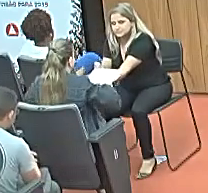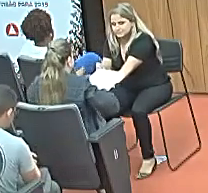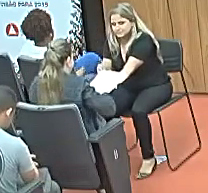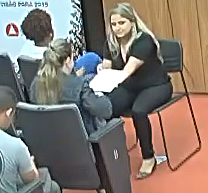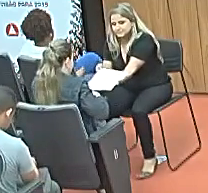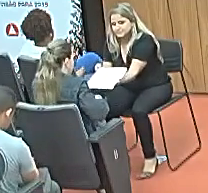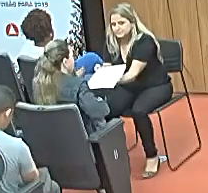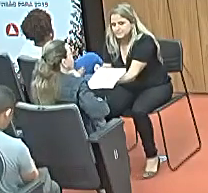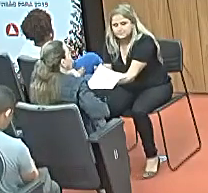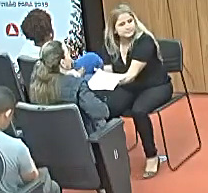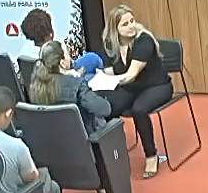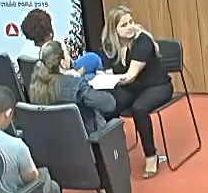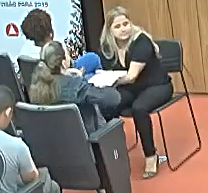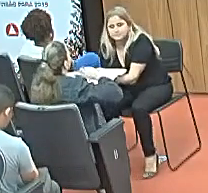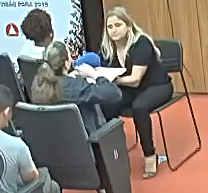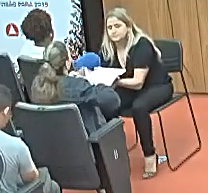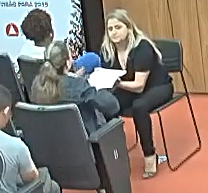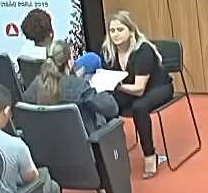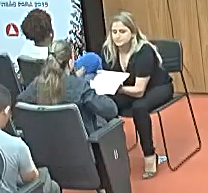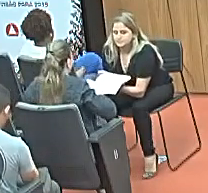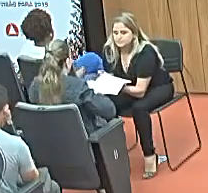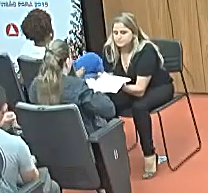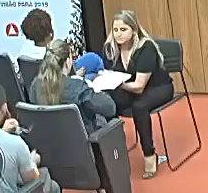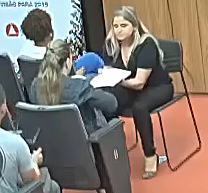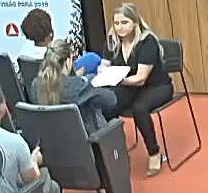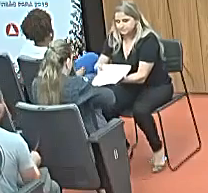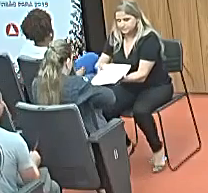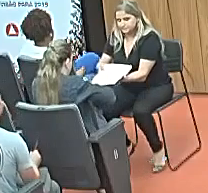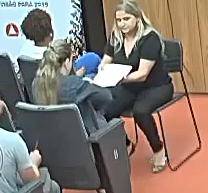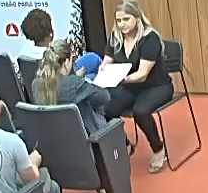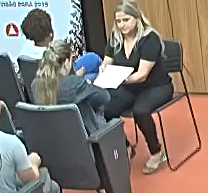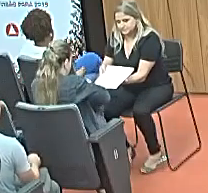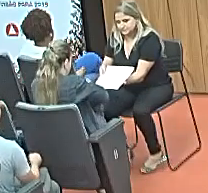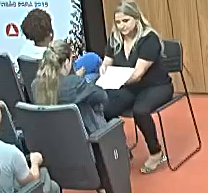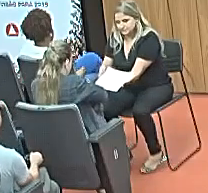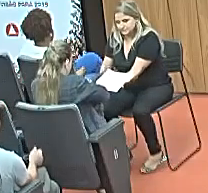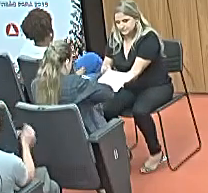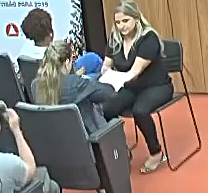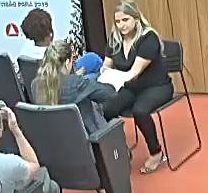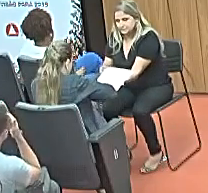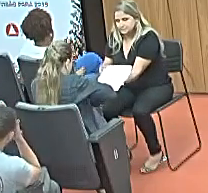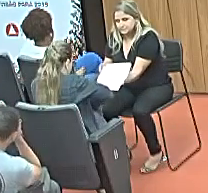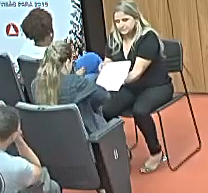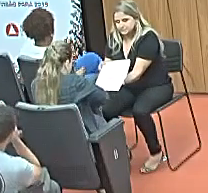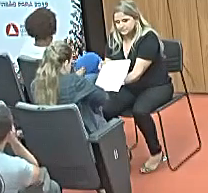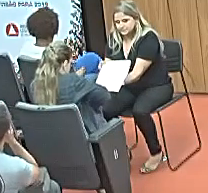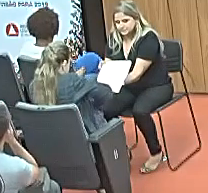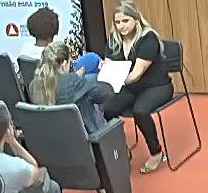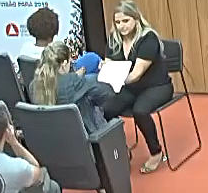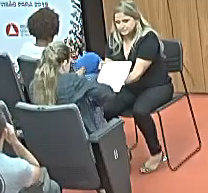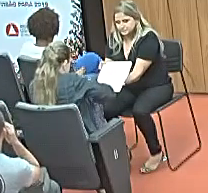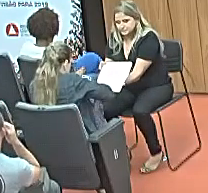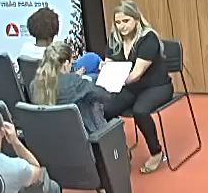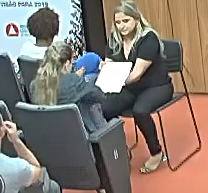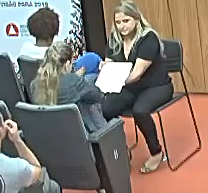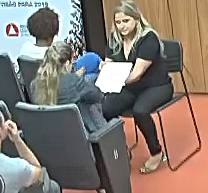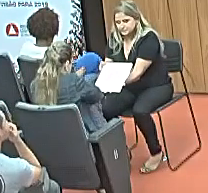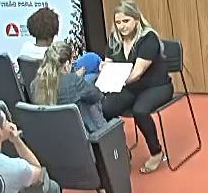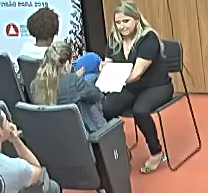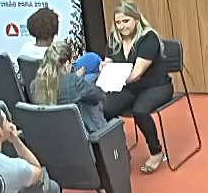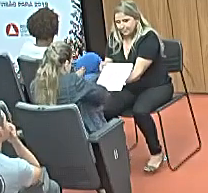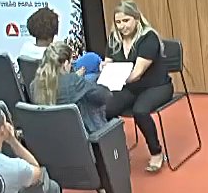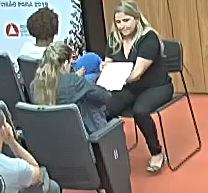foram apresentadas sugestões de alteração no pp a g&d recomendação ao poder executivo no âmbito dos